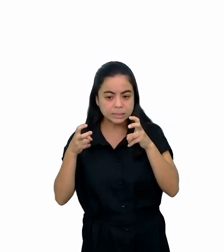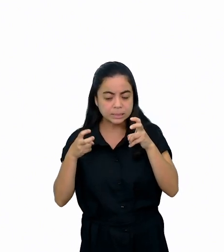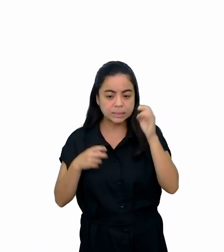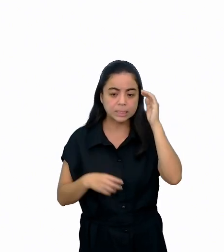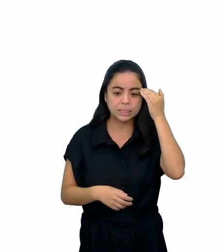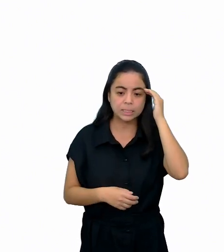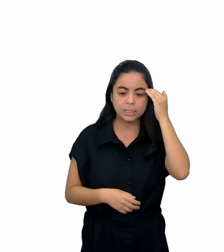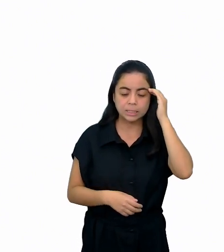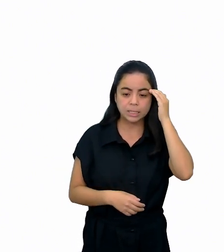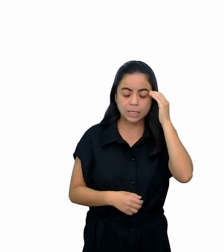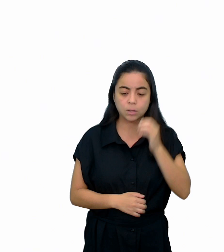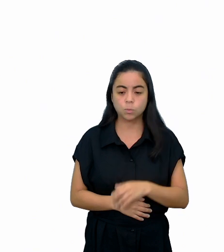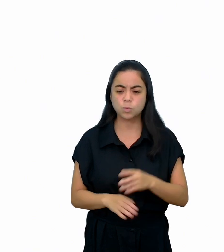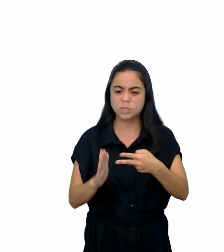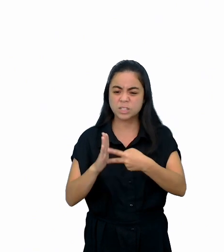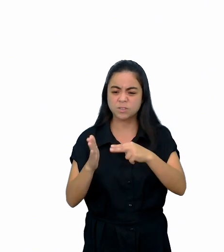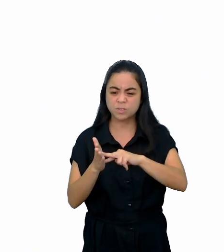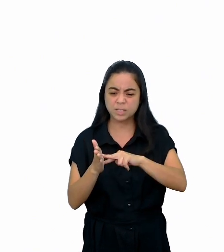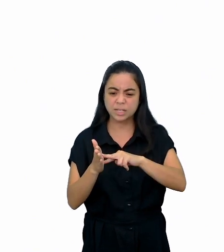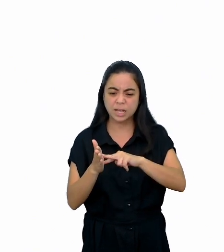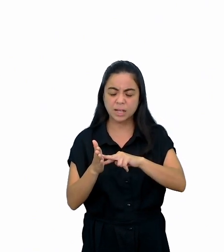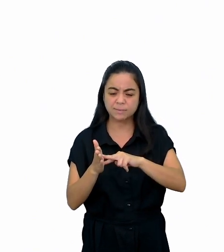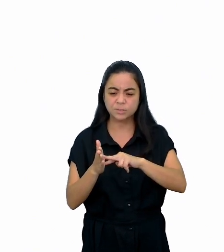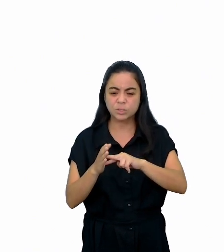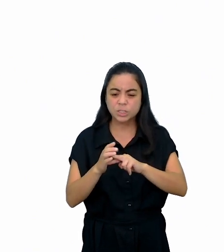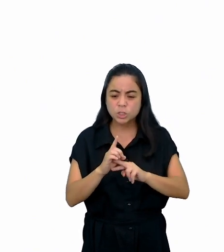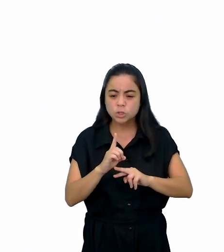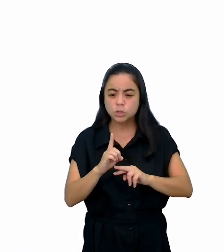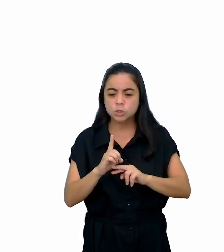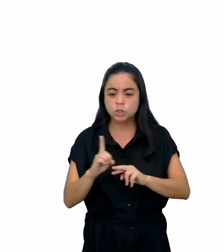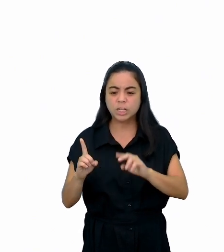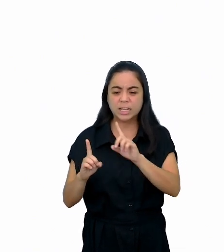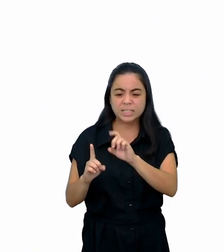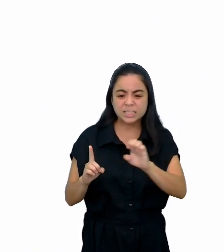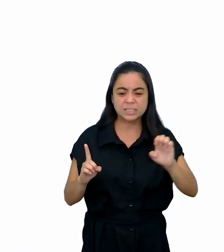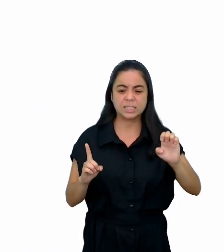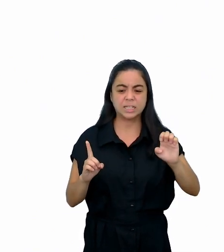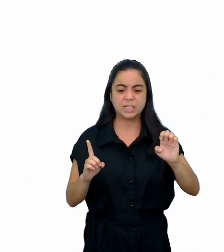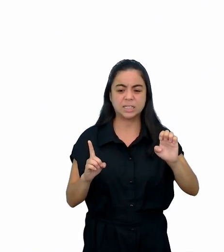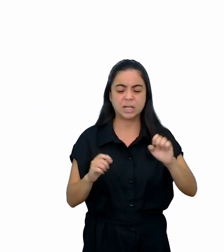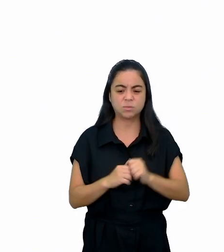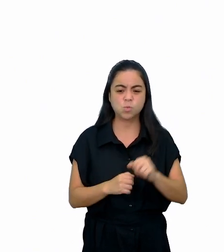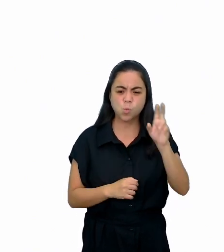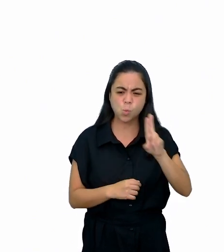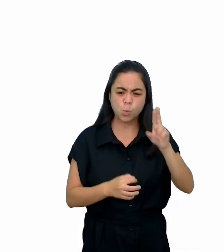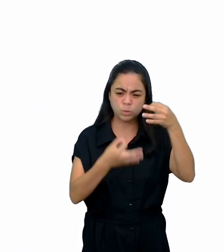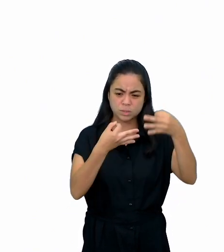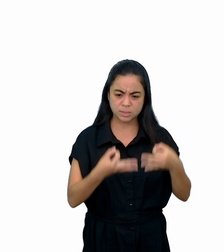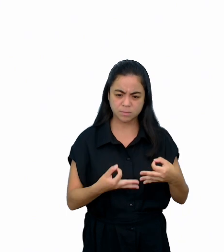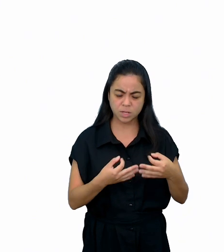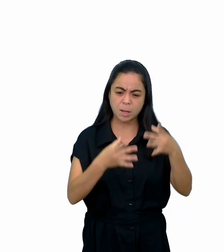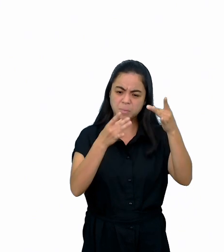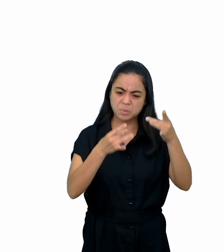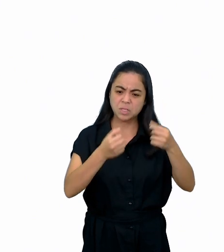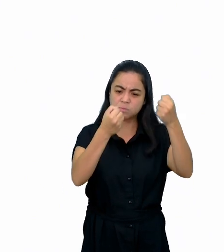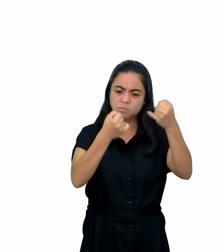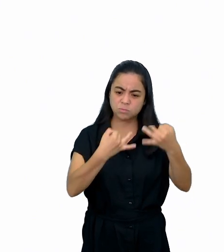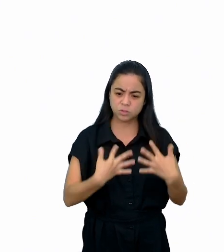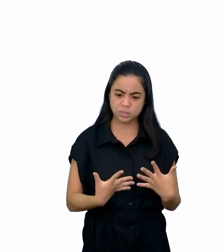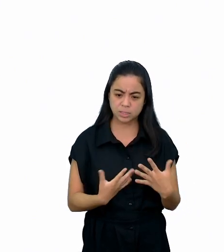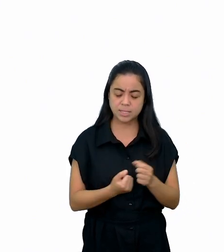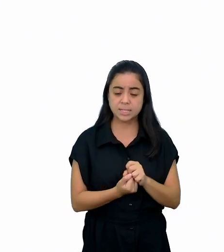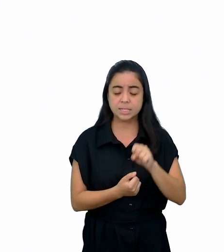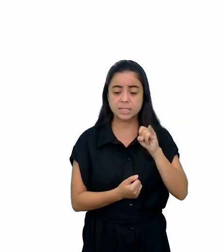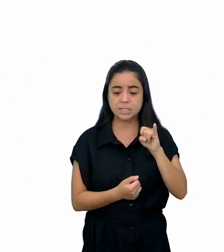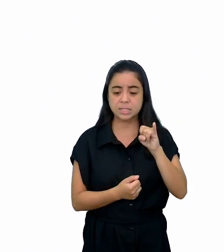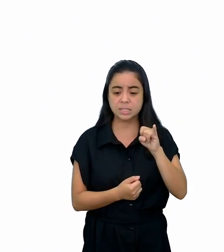sabem o significado de direita, de esquerda? Se eles utilizam esses termos corretamente para descrever, se eles